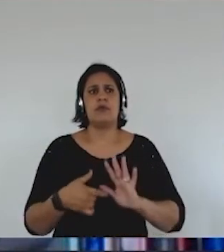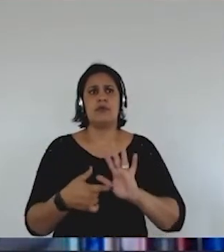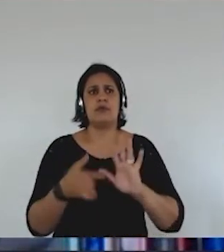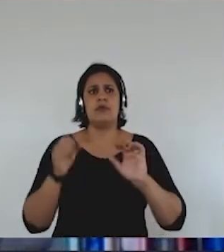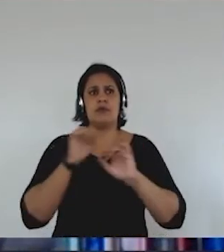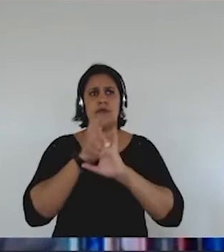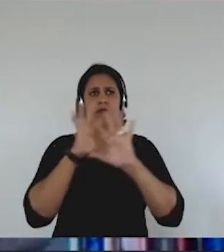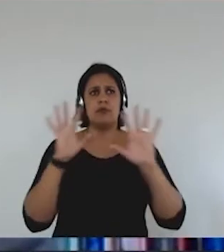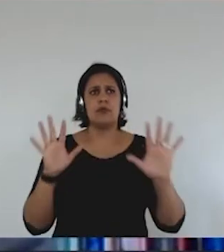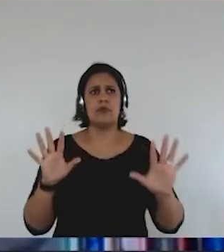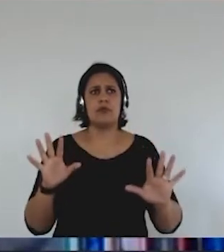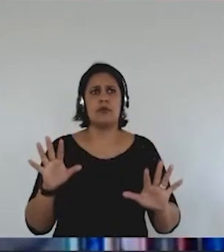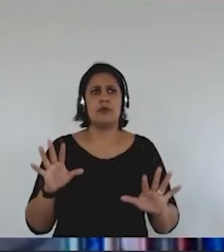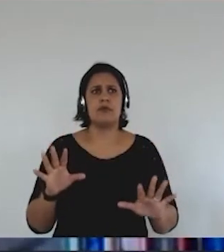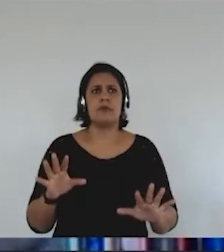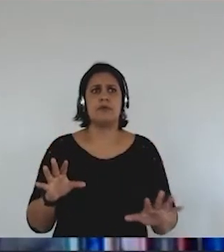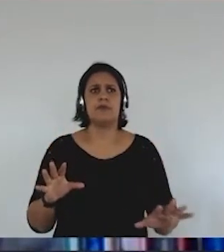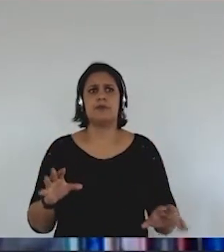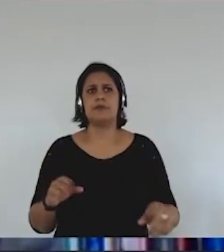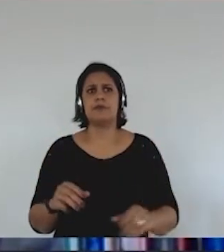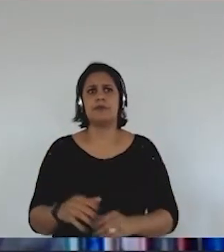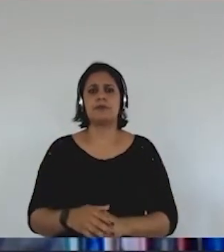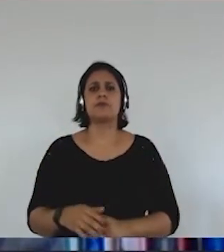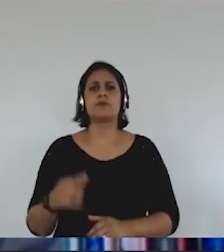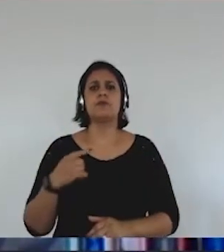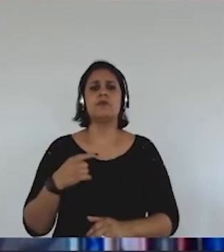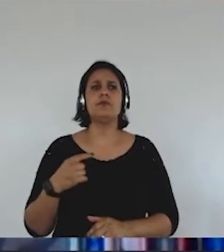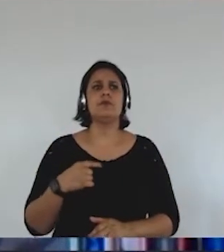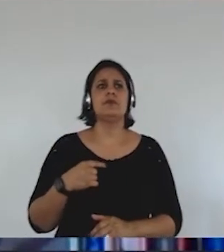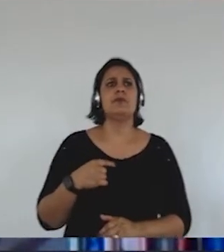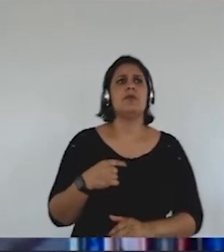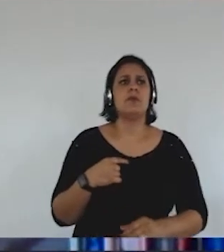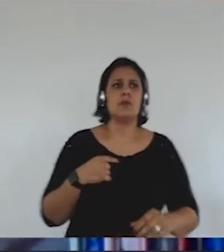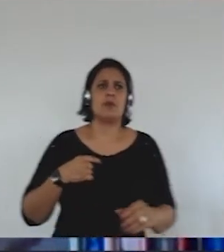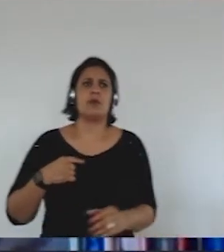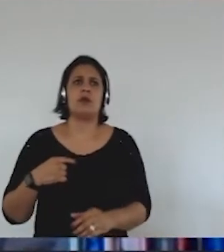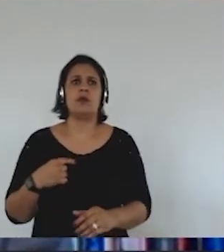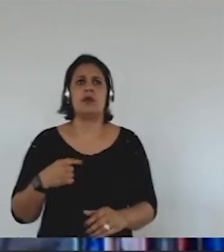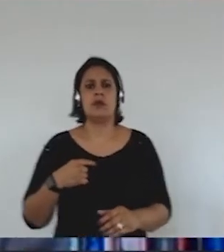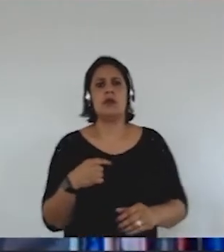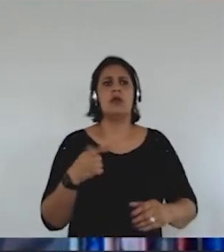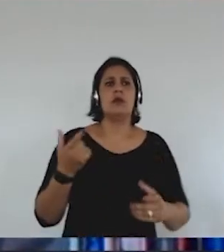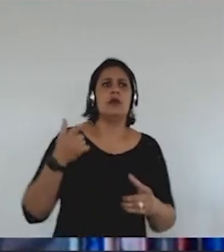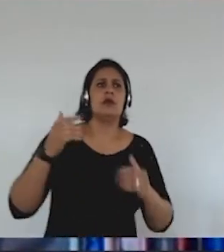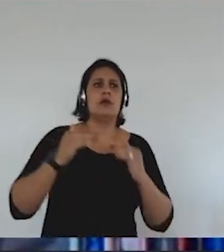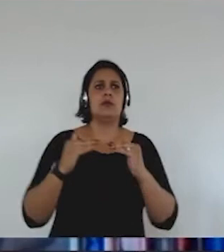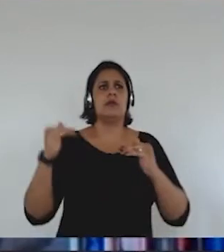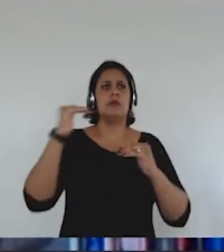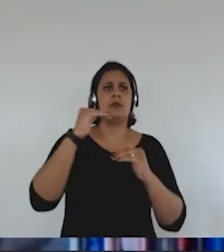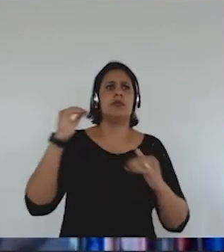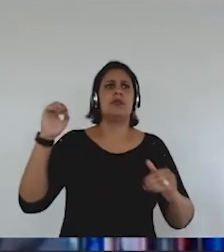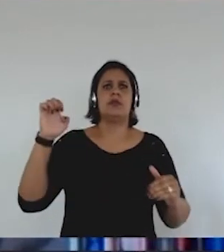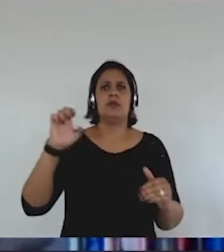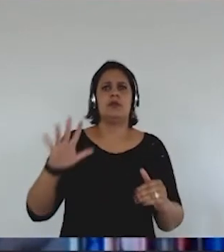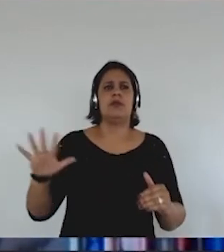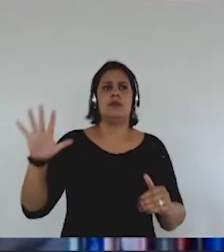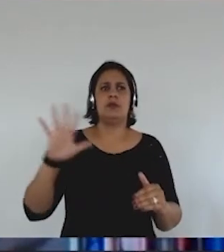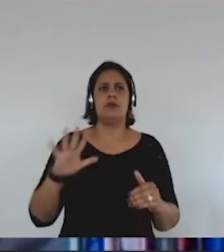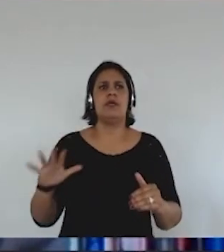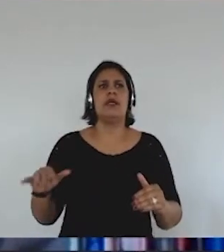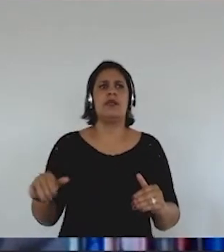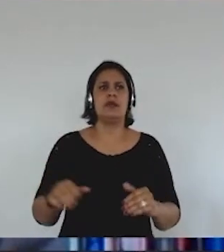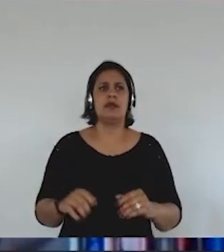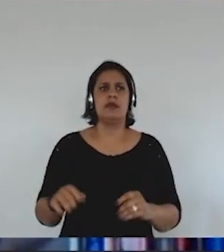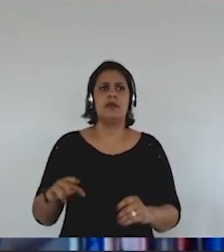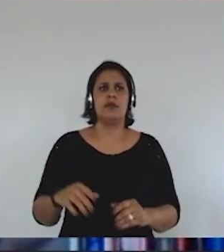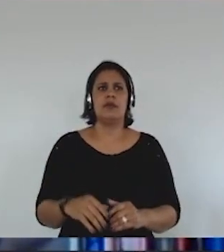que Portugal está próximo à média europeia, que é muito acima da média mundial,